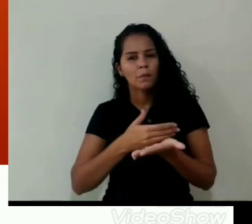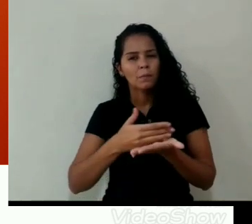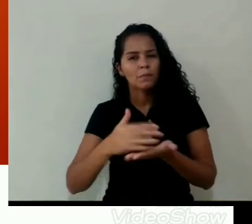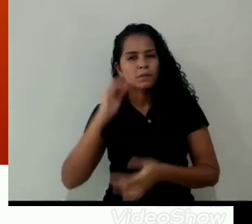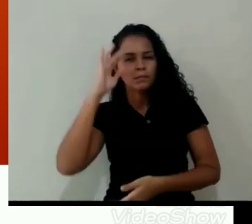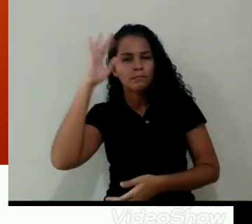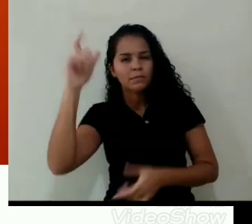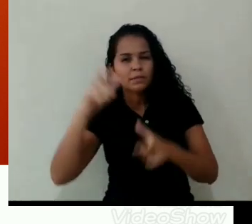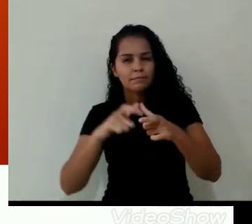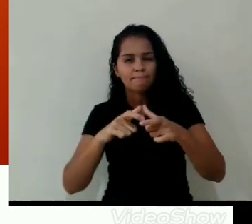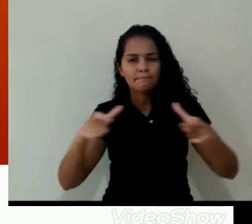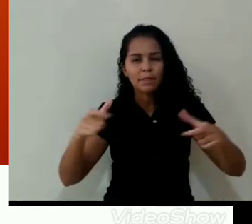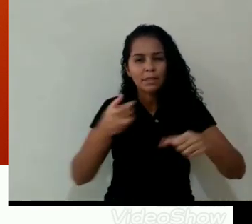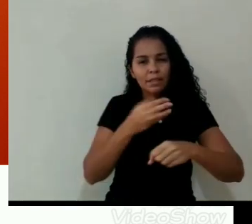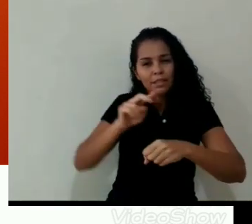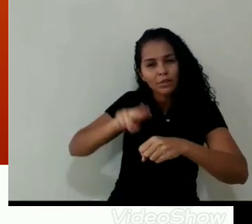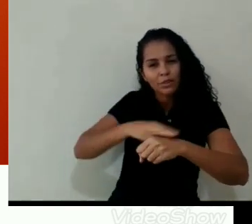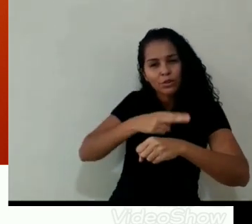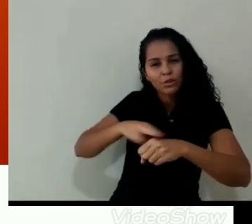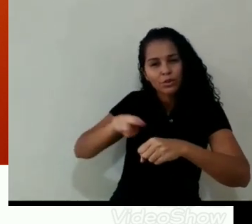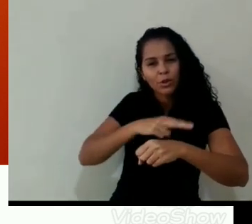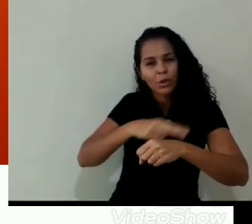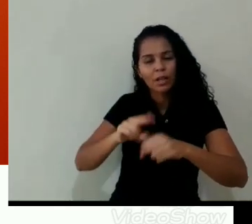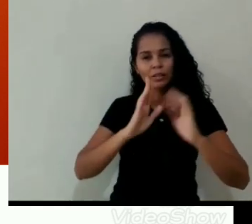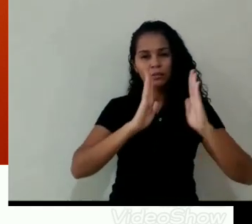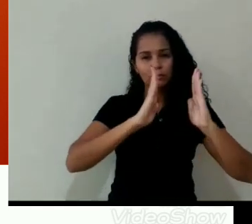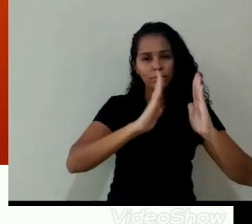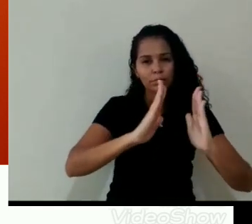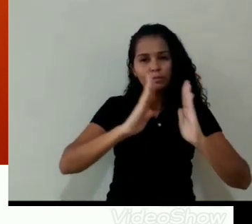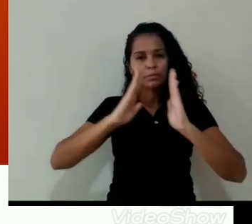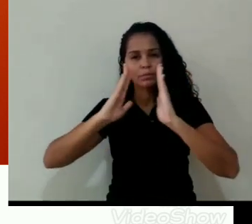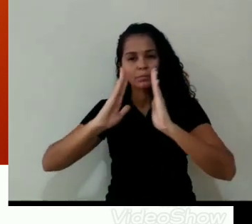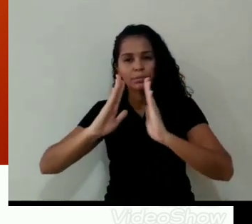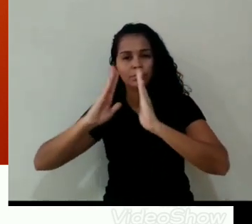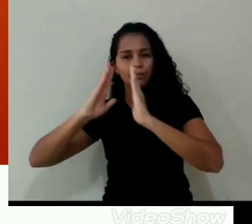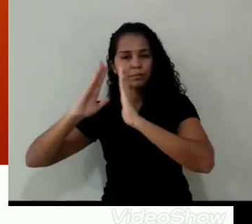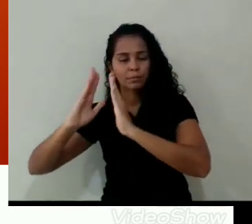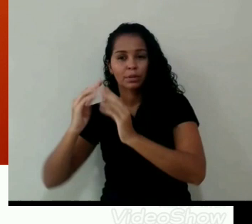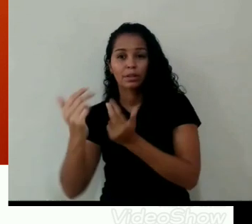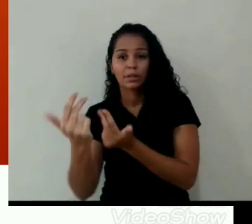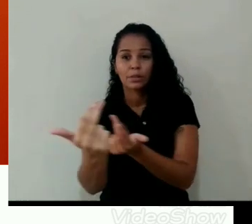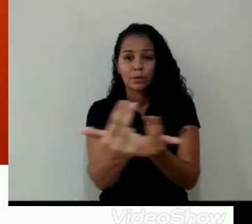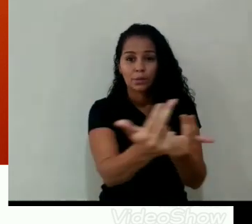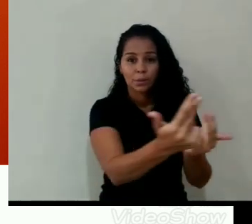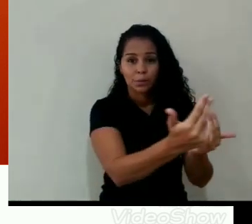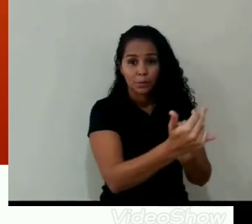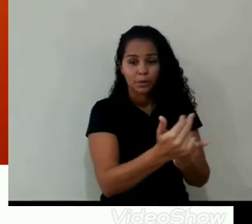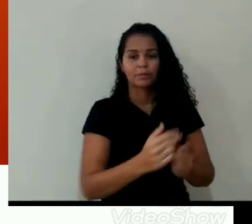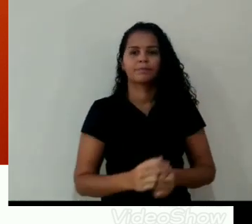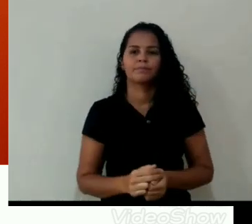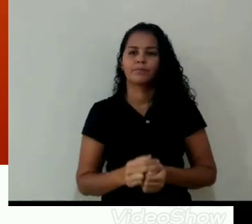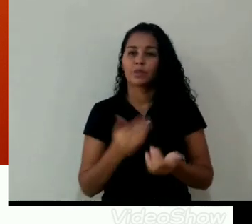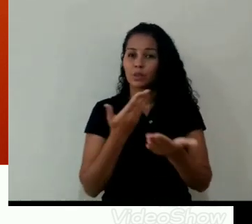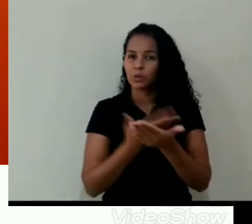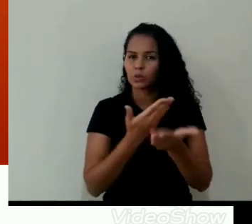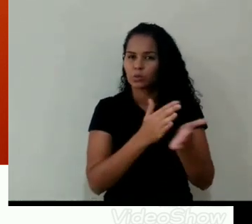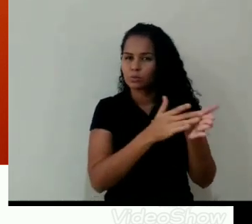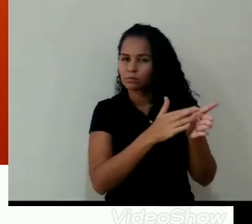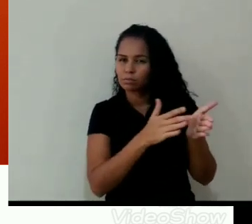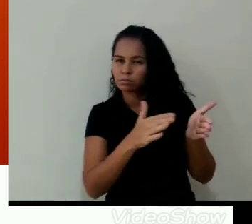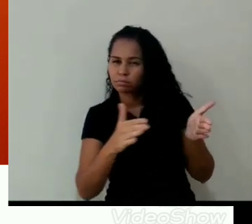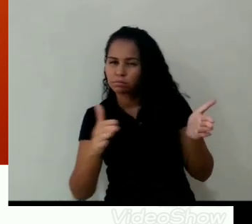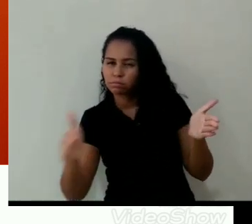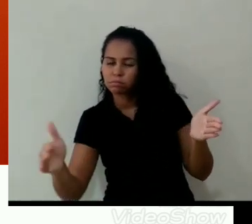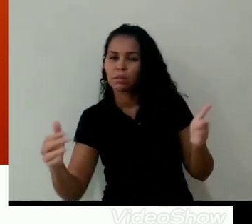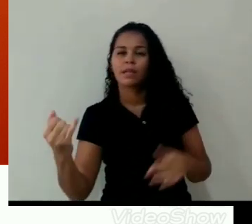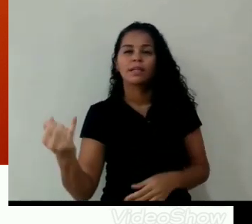chocolate dividida em 3 pedaços iguais. Durante todo o nosso estudo de frações, é sempre